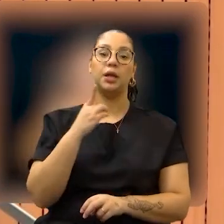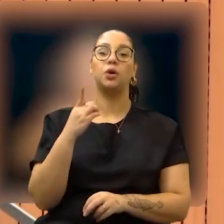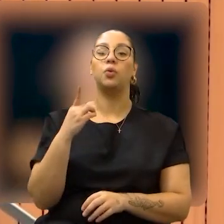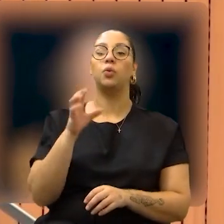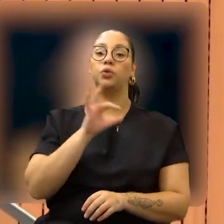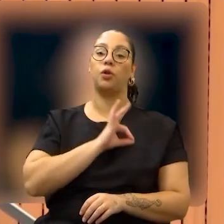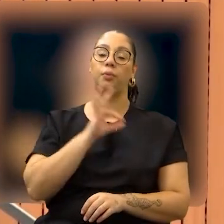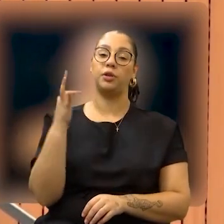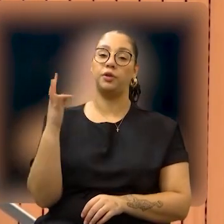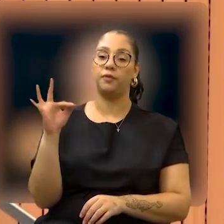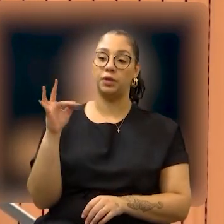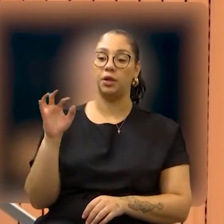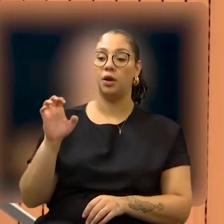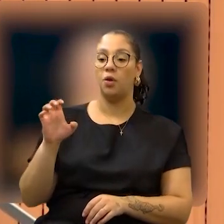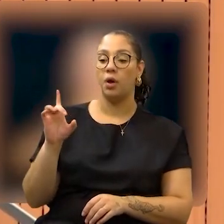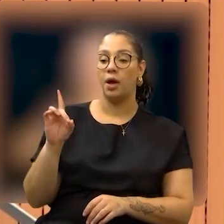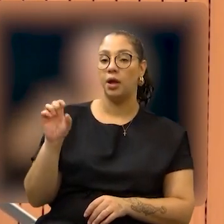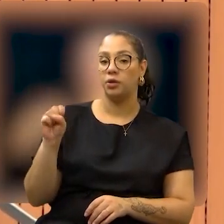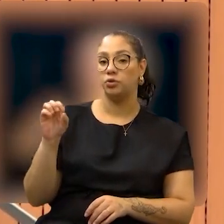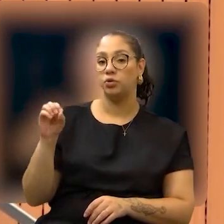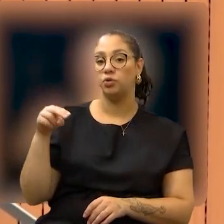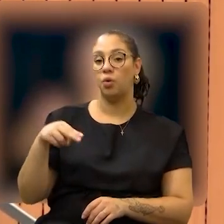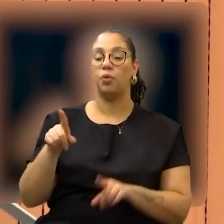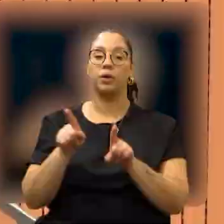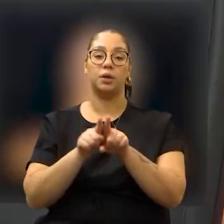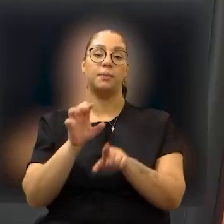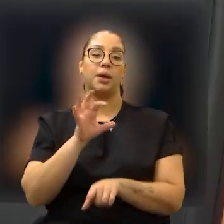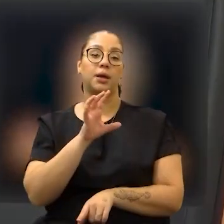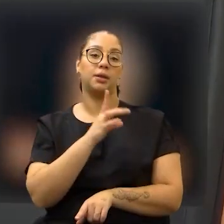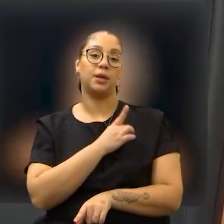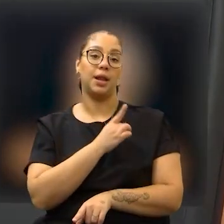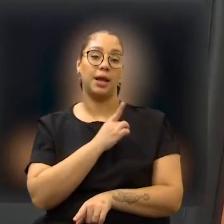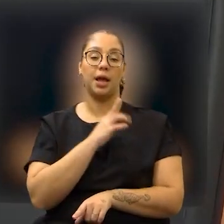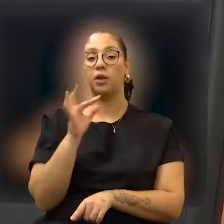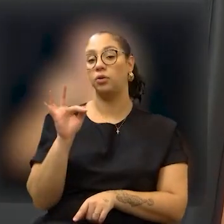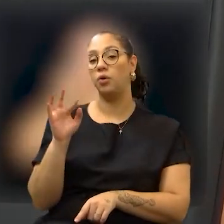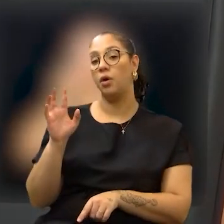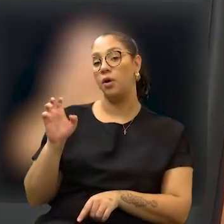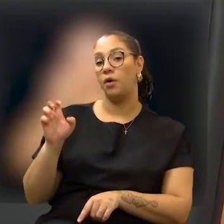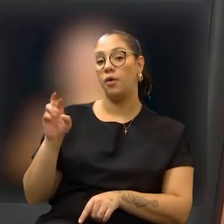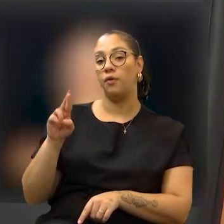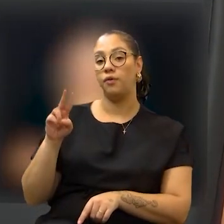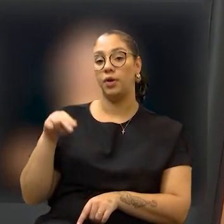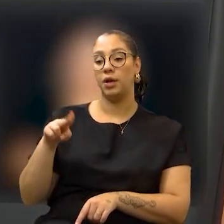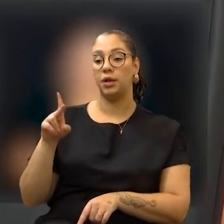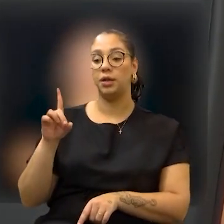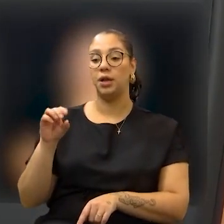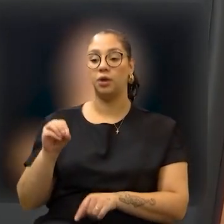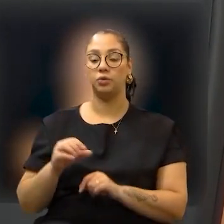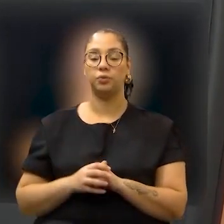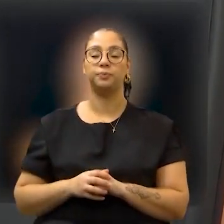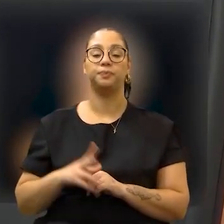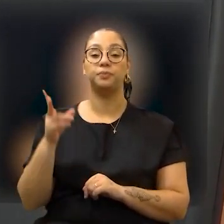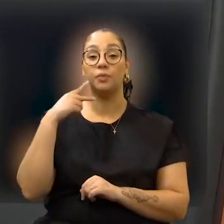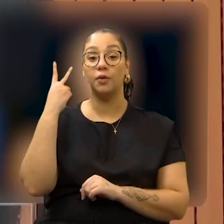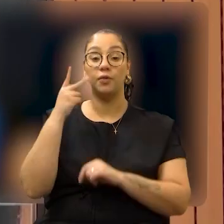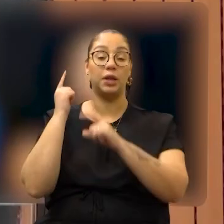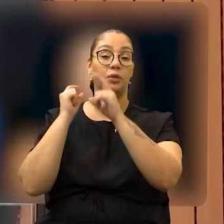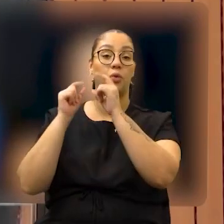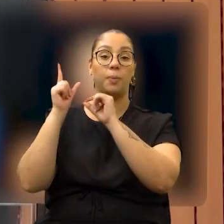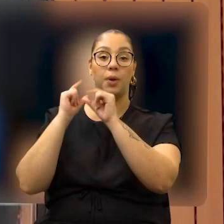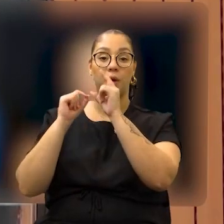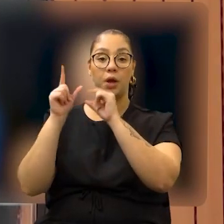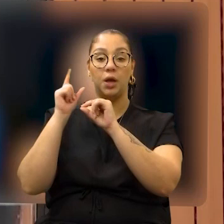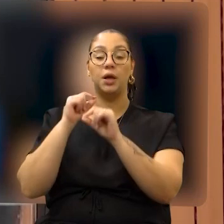delegado da Polícia Federal, Edson Geraldo de Souza, e o delegado da Polícia Civil, Fernando Manoel Bardi.